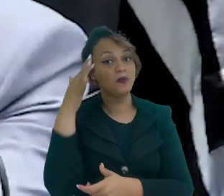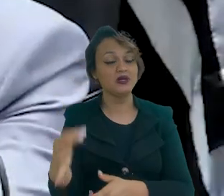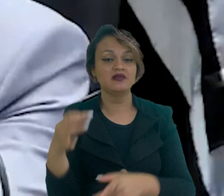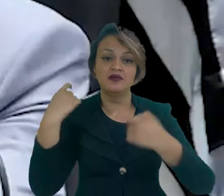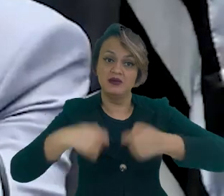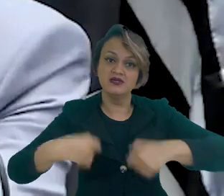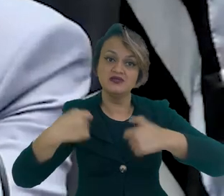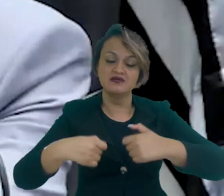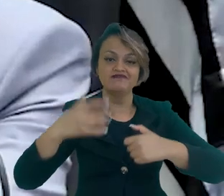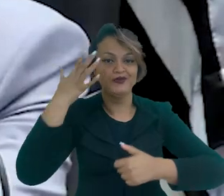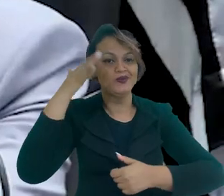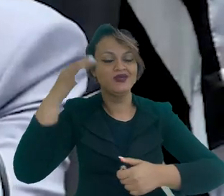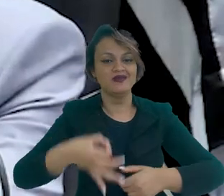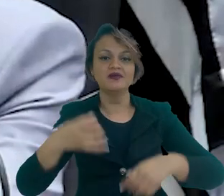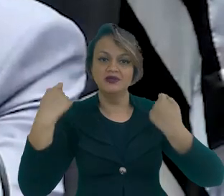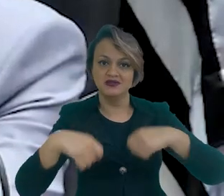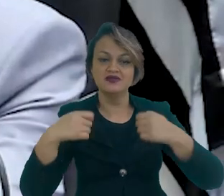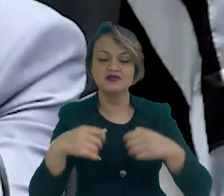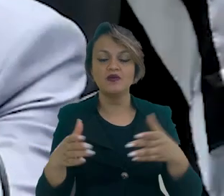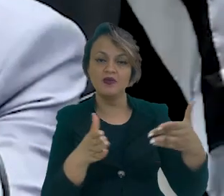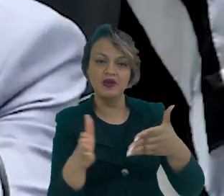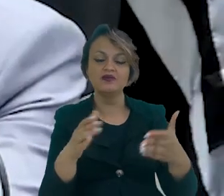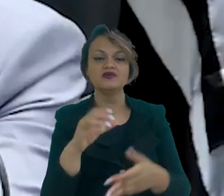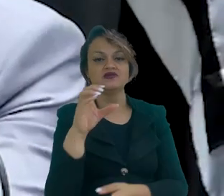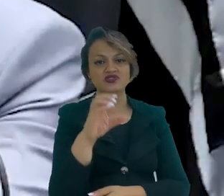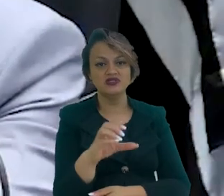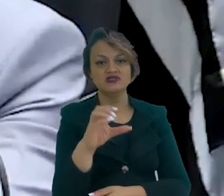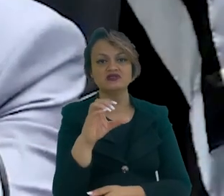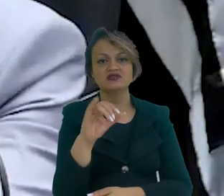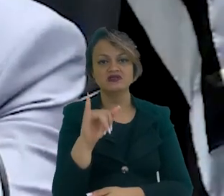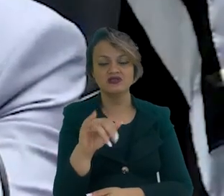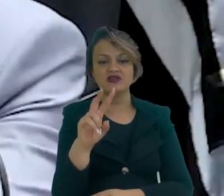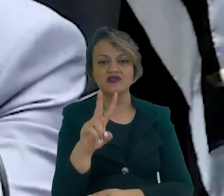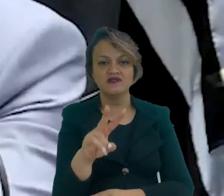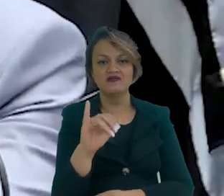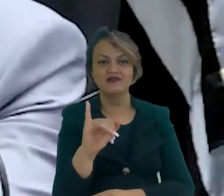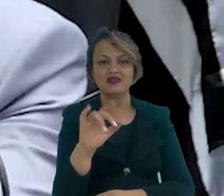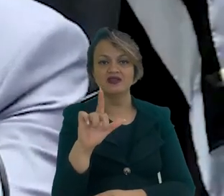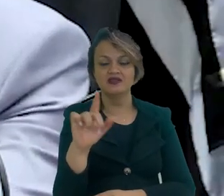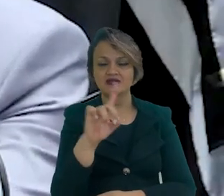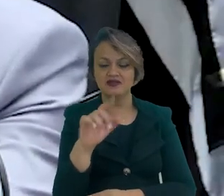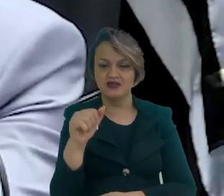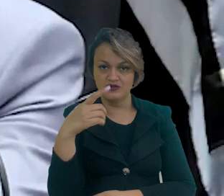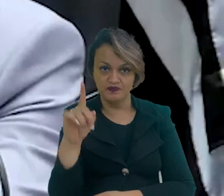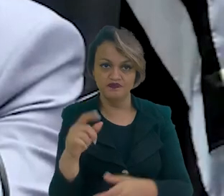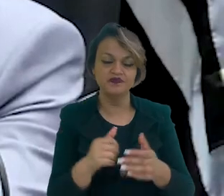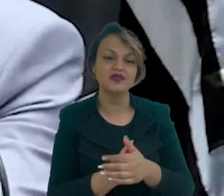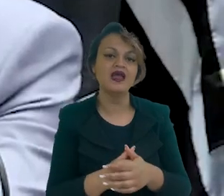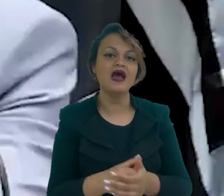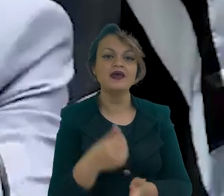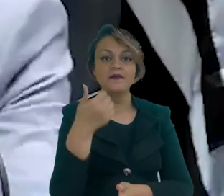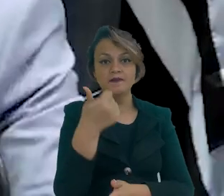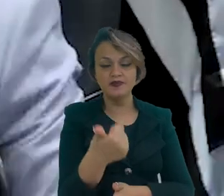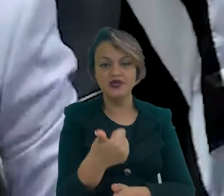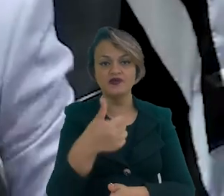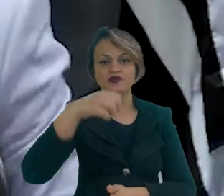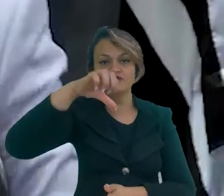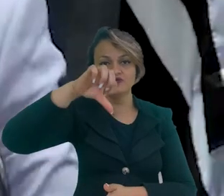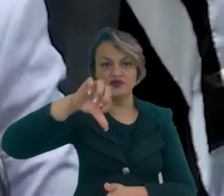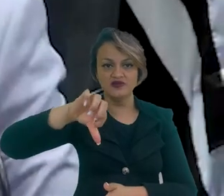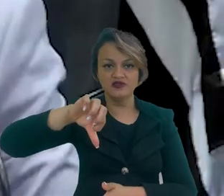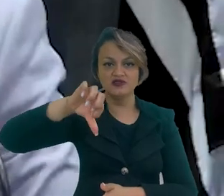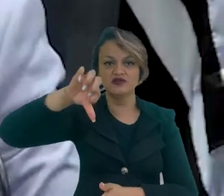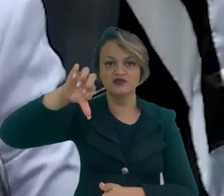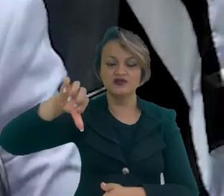proteção ao personagem e temos que ter essa consciência se é isso que nós queremos como rumo civilizatório a década de